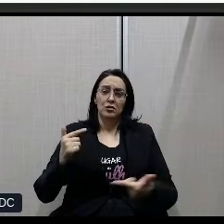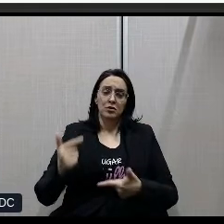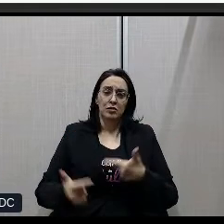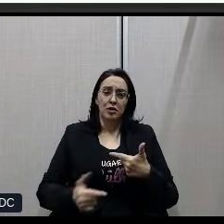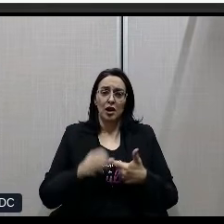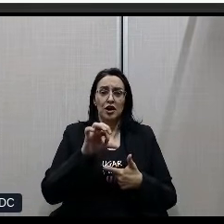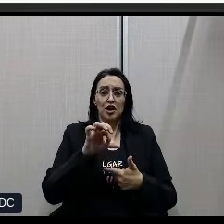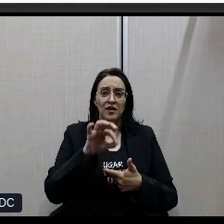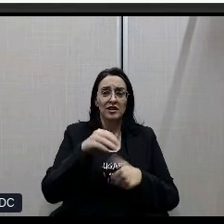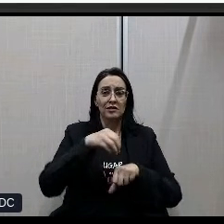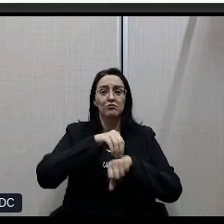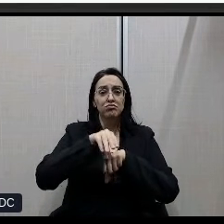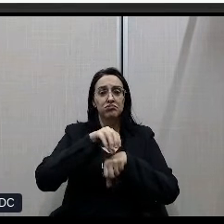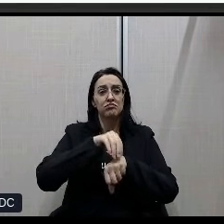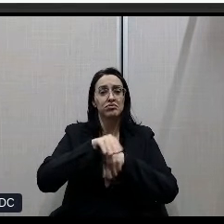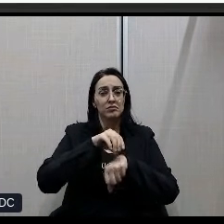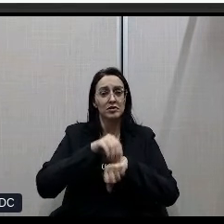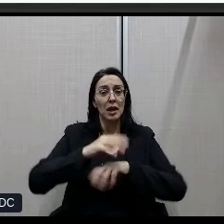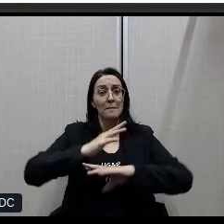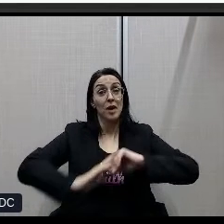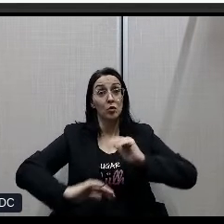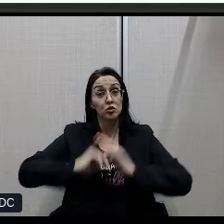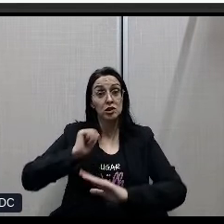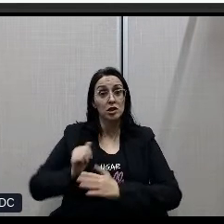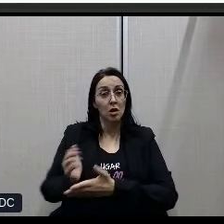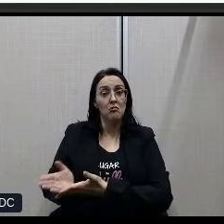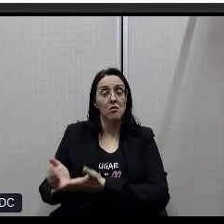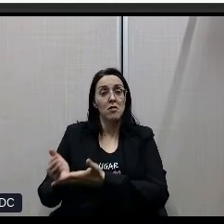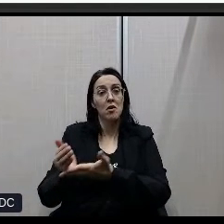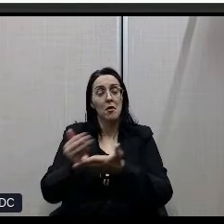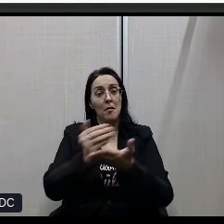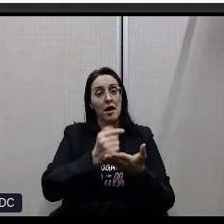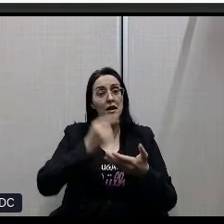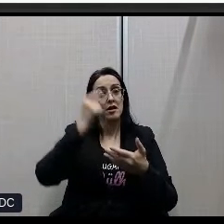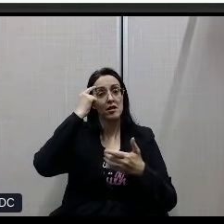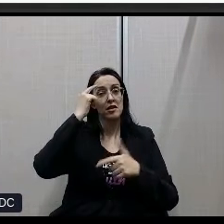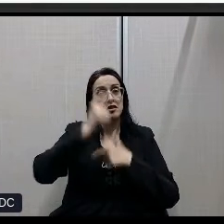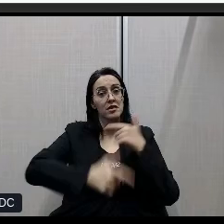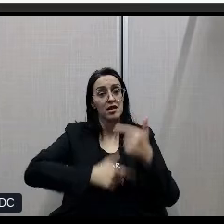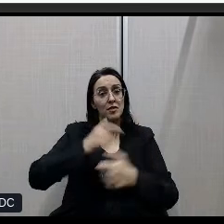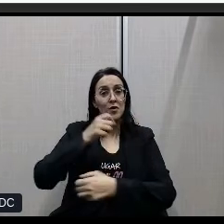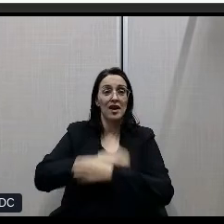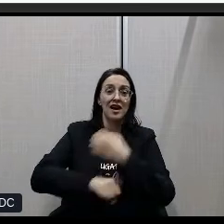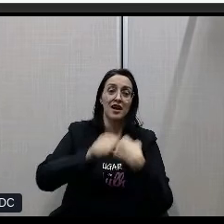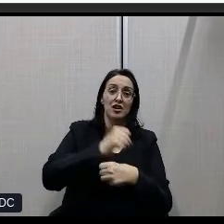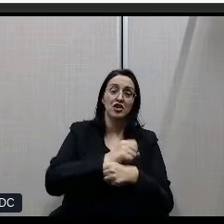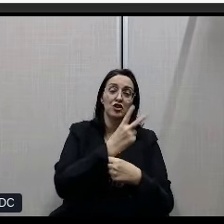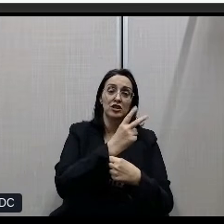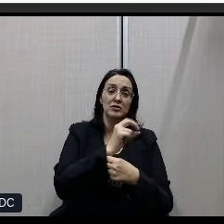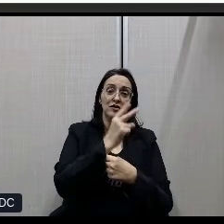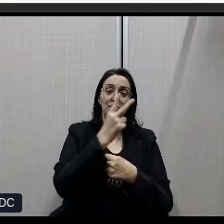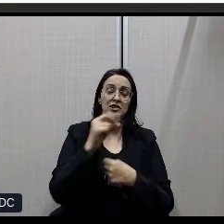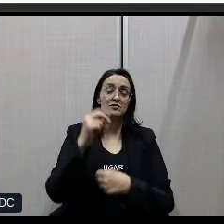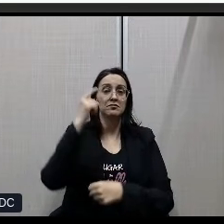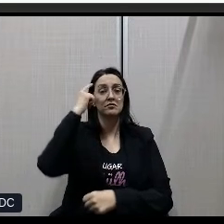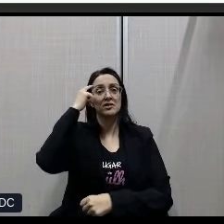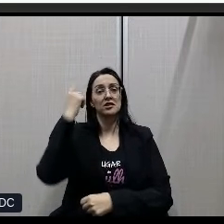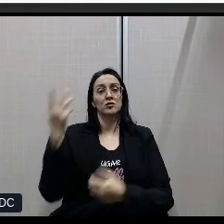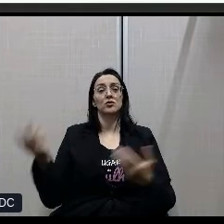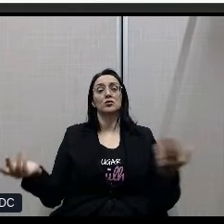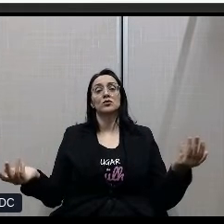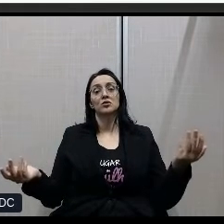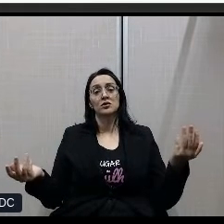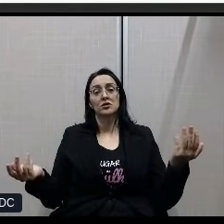90 recomendações que eu extraí manualmente. Lembrando que esse trabalho foi feito em 2020, aí você pode pensar que,